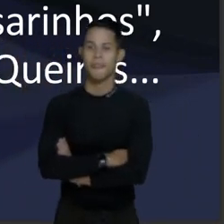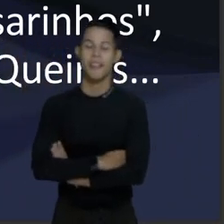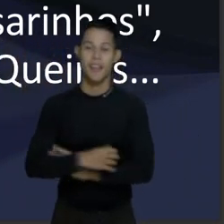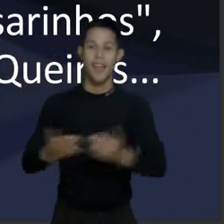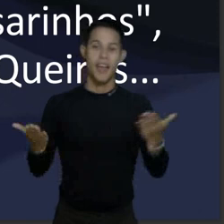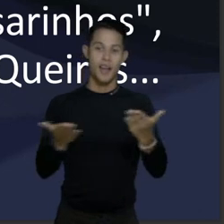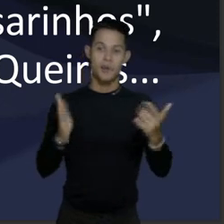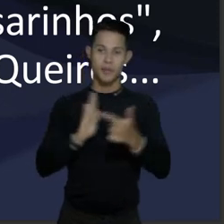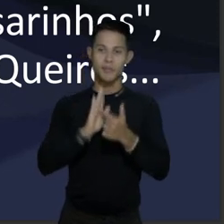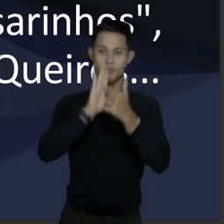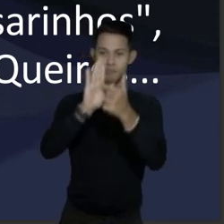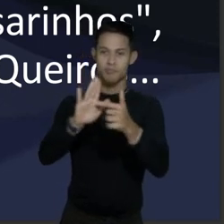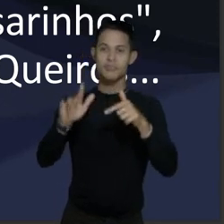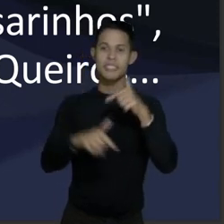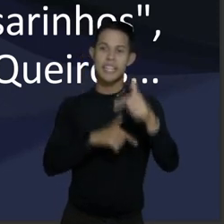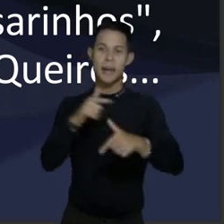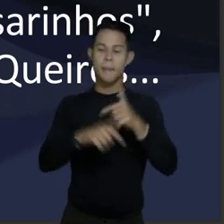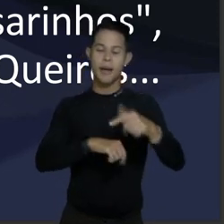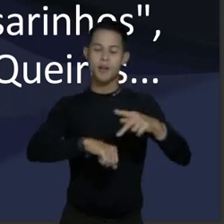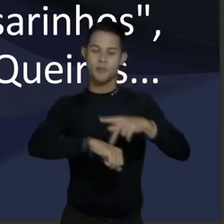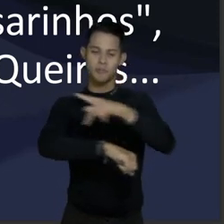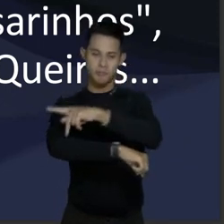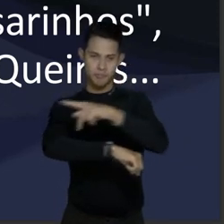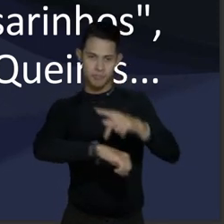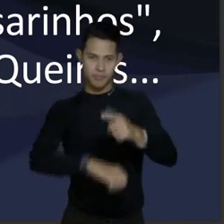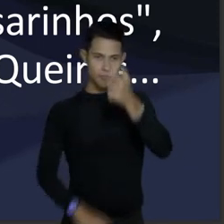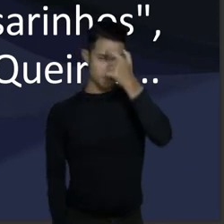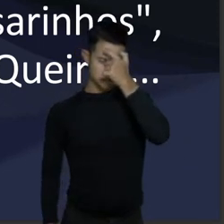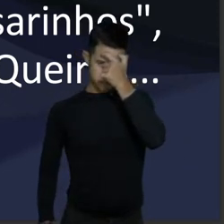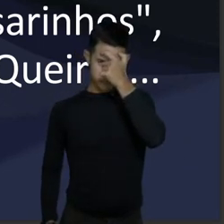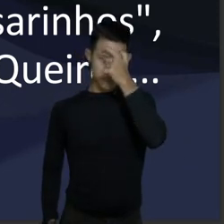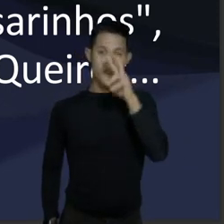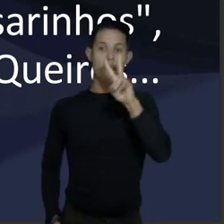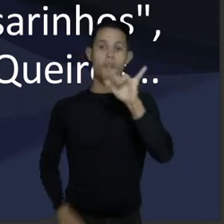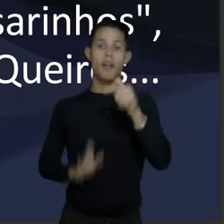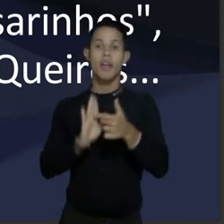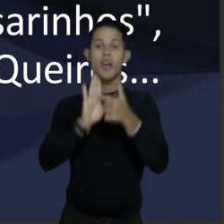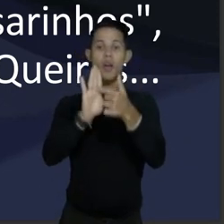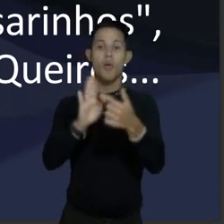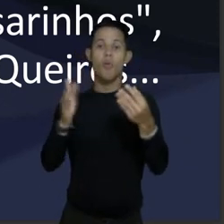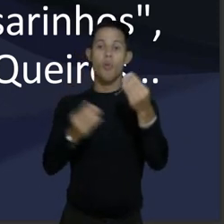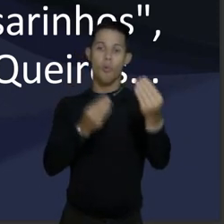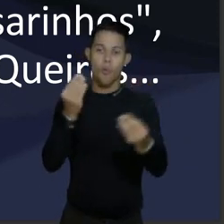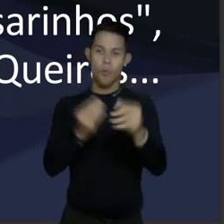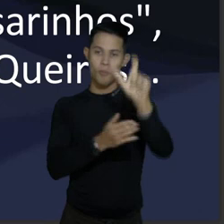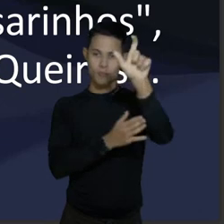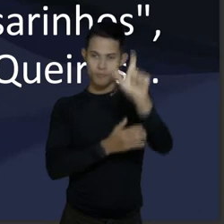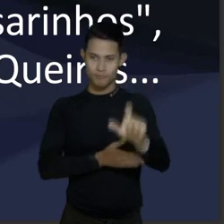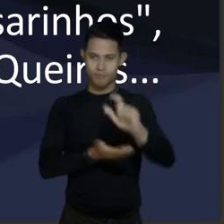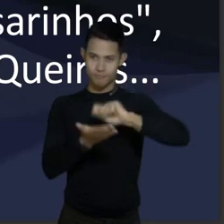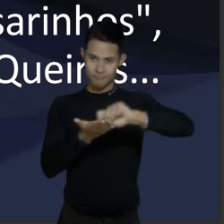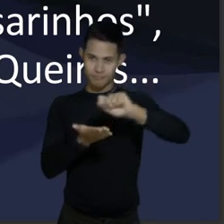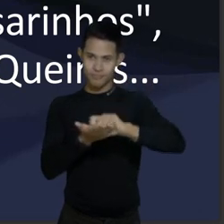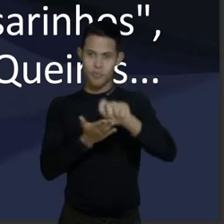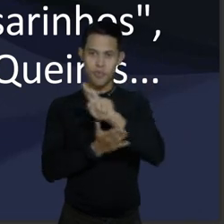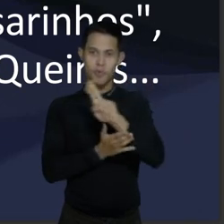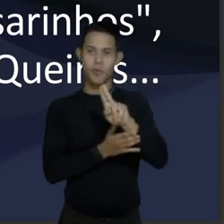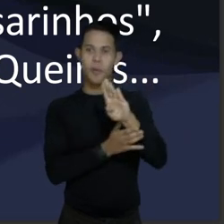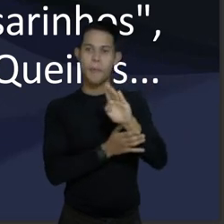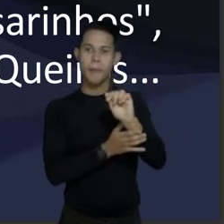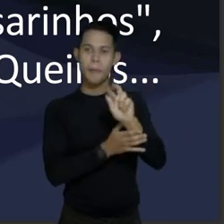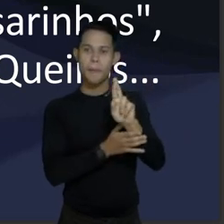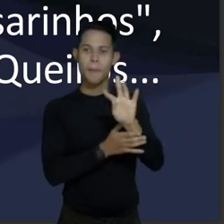psicopedagógico ele traz como o Bartolomeu Campos de Queiroz trouxe